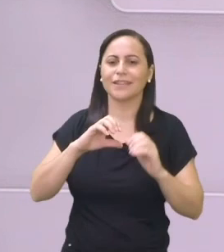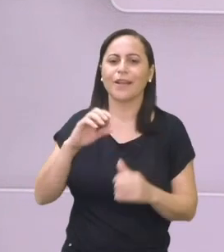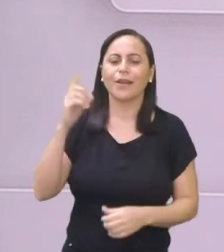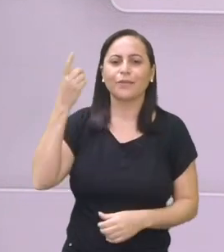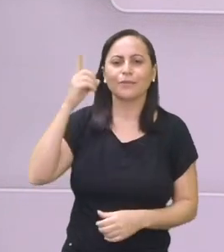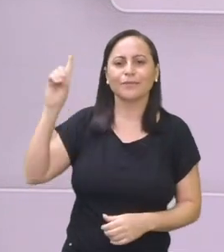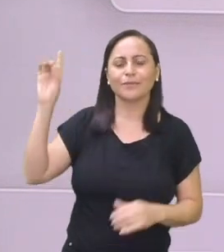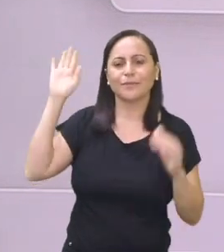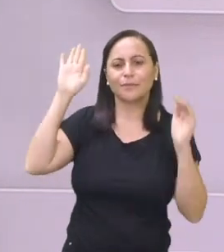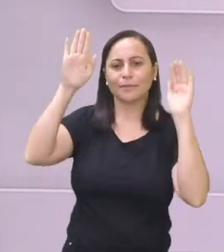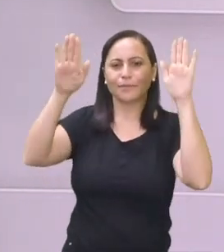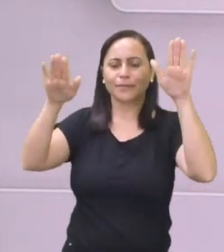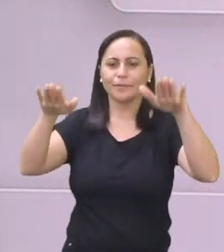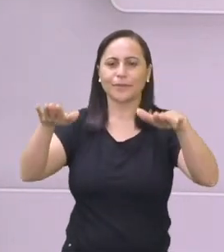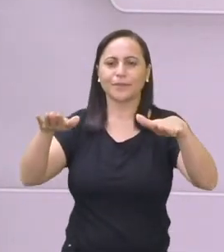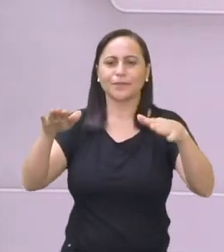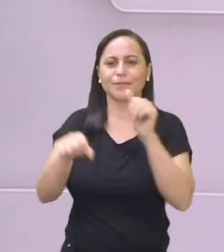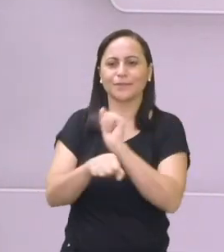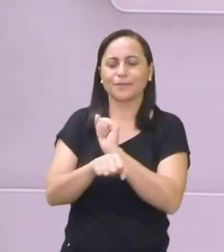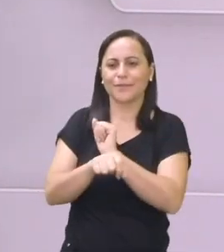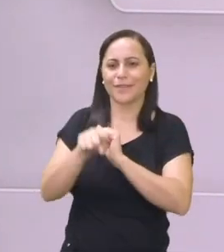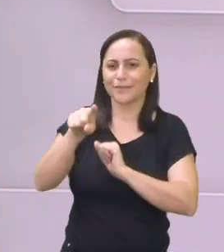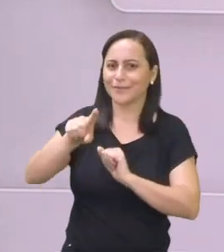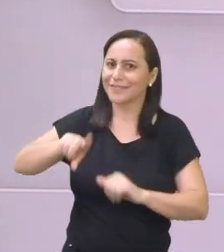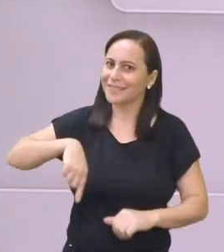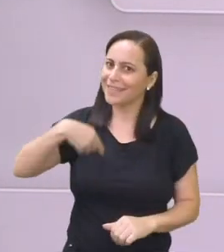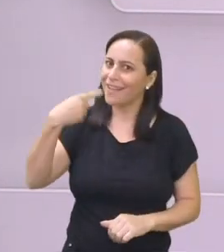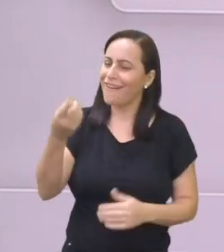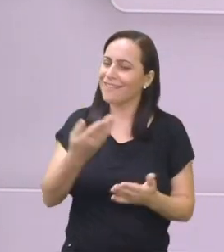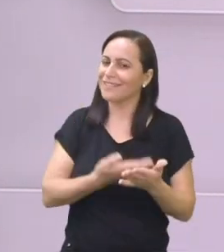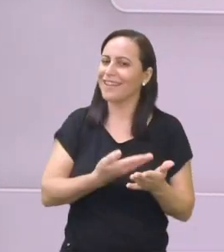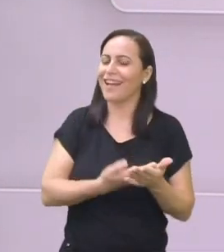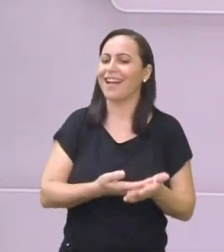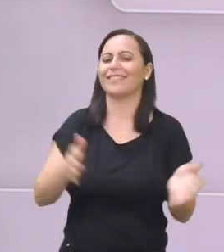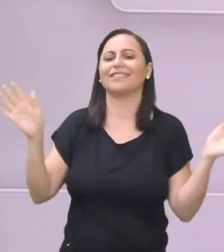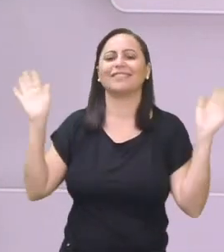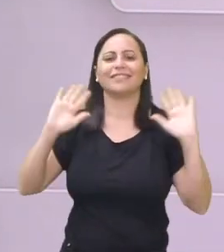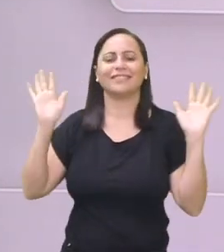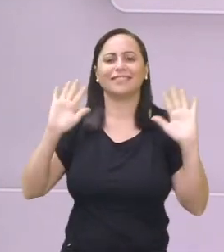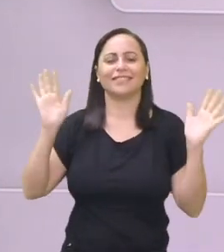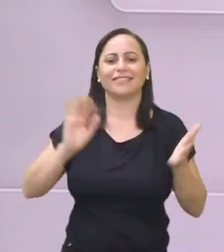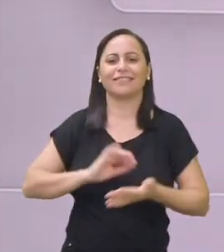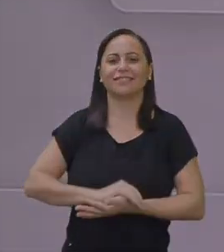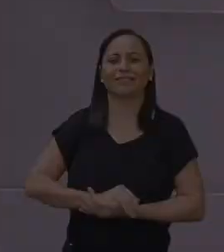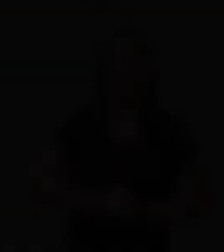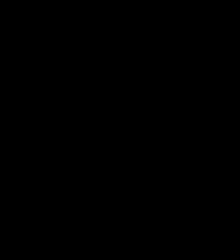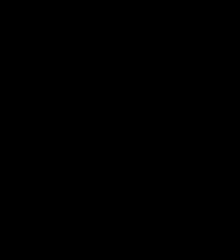Aguardo vocês animados para a próxima aula. Tchauzinho!